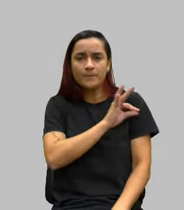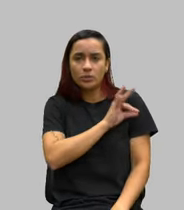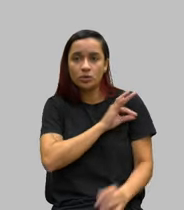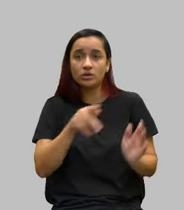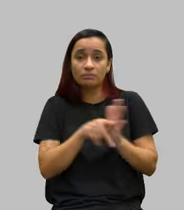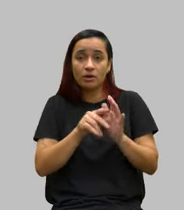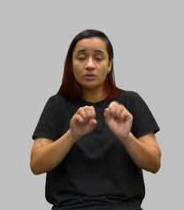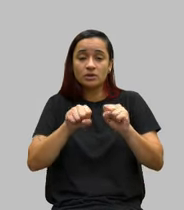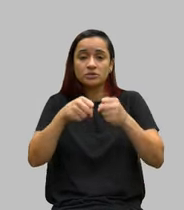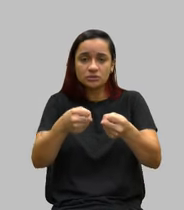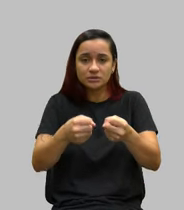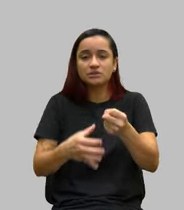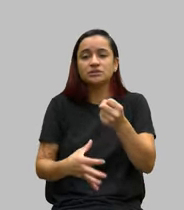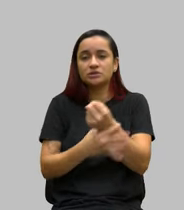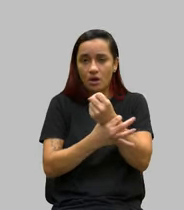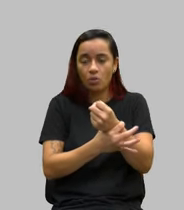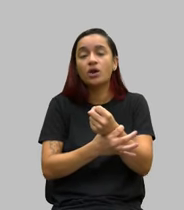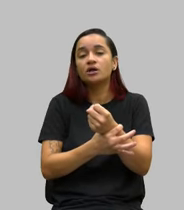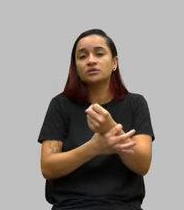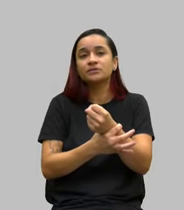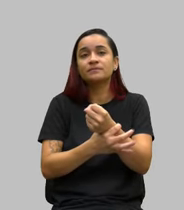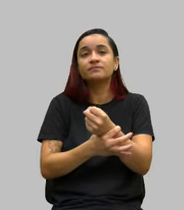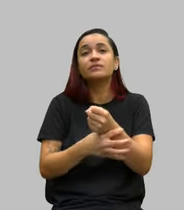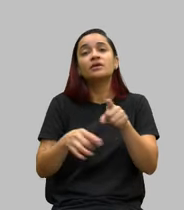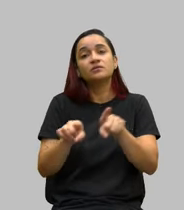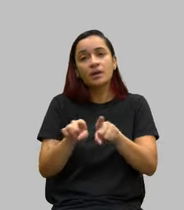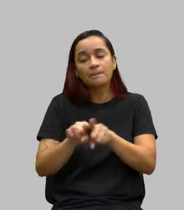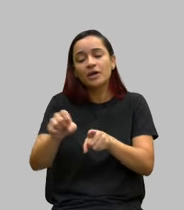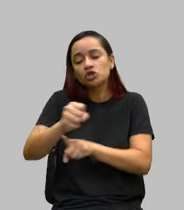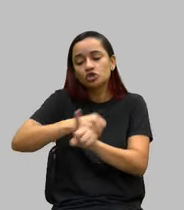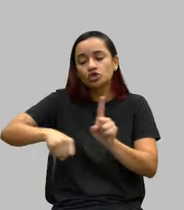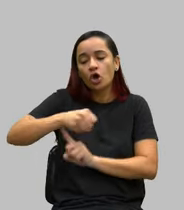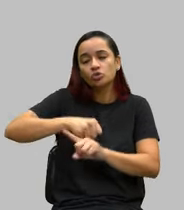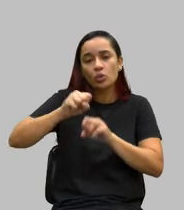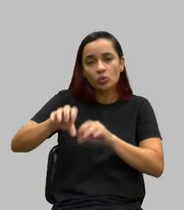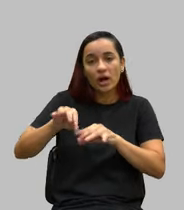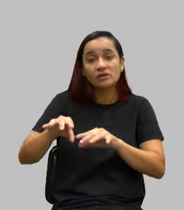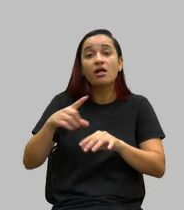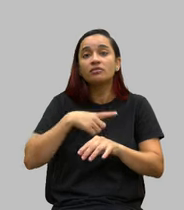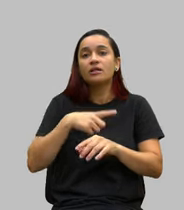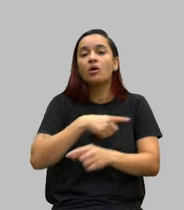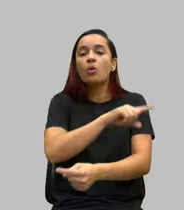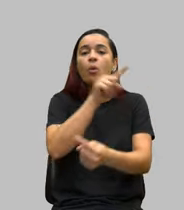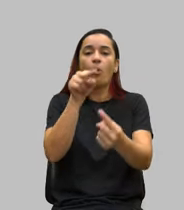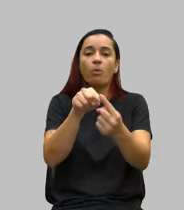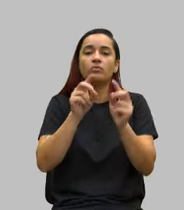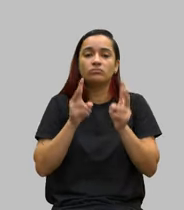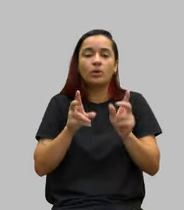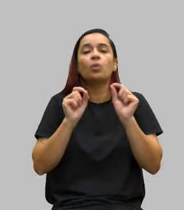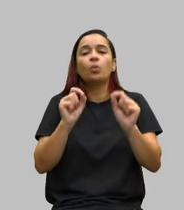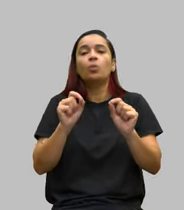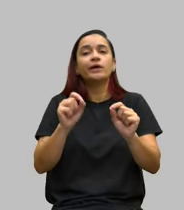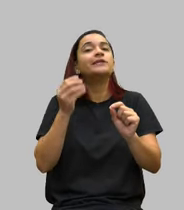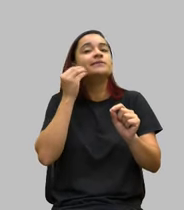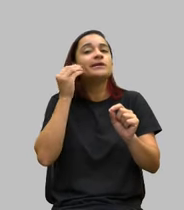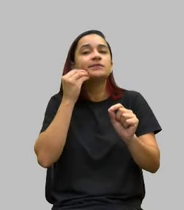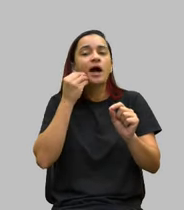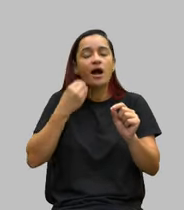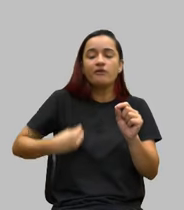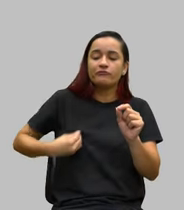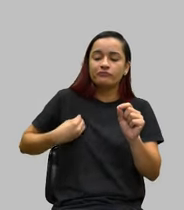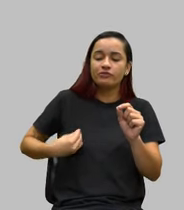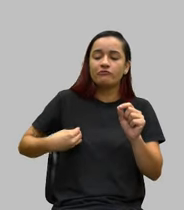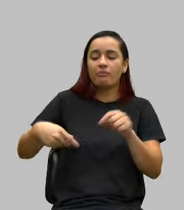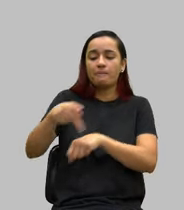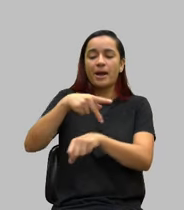socioeducativo todos os agentes que estão dentro do conito de segurança T essa essa finalidade de fazer com que a gente viva num país melhor num estado